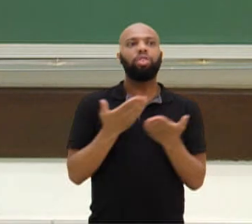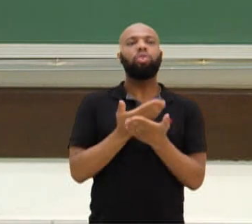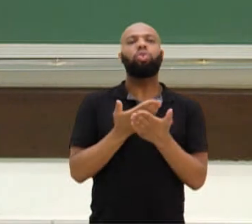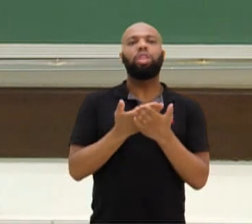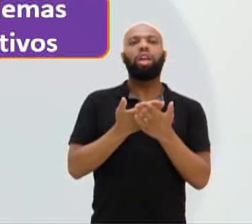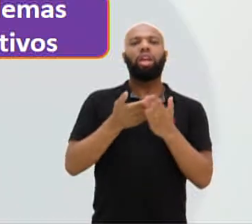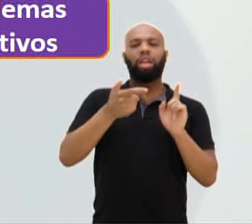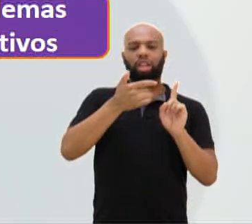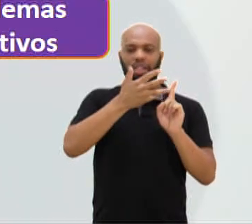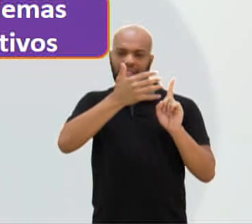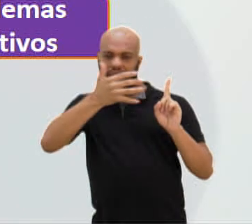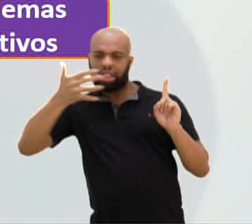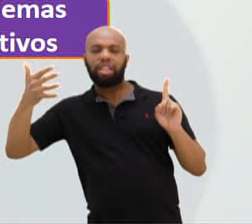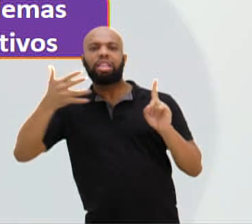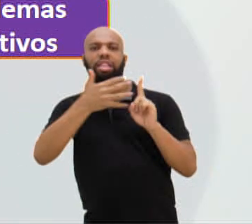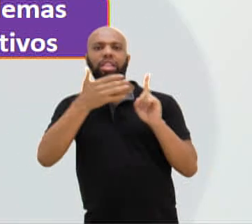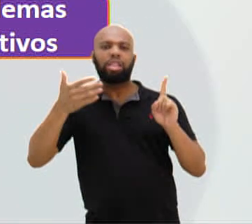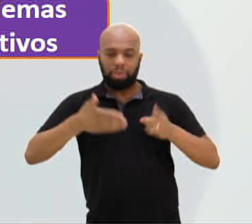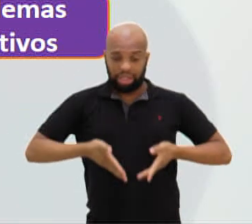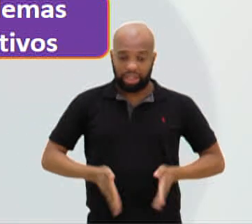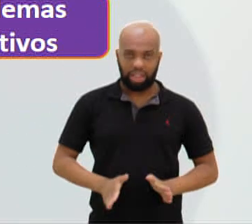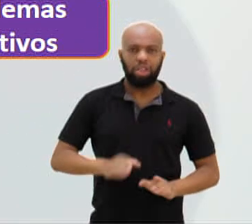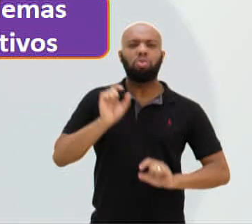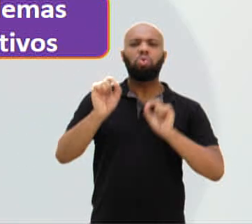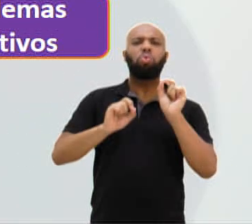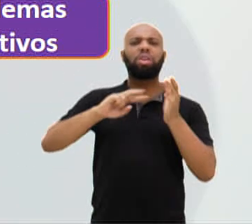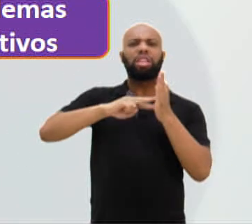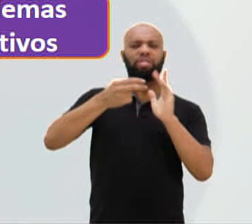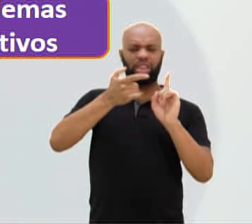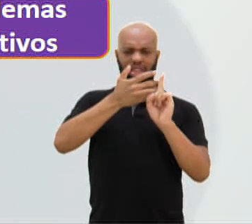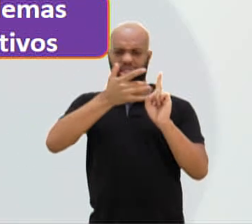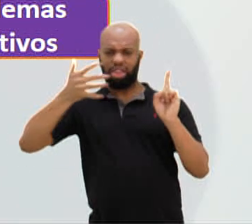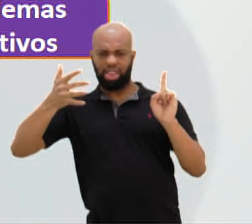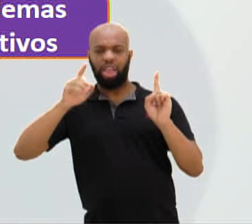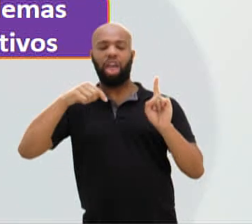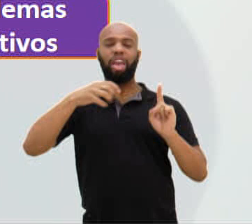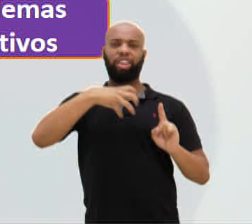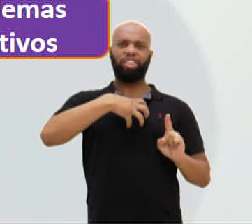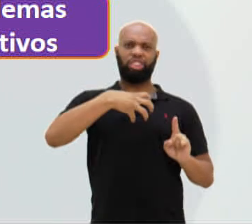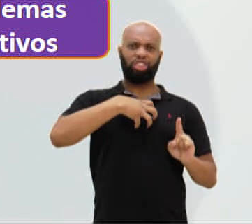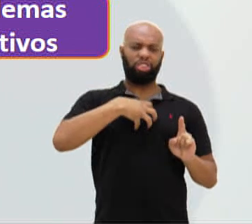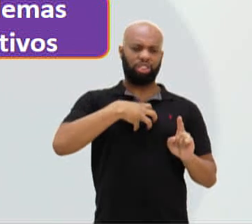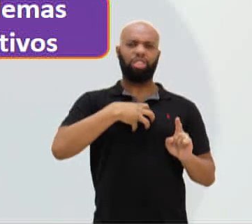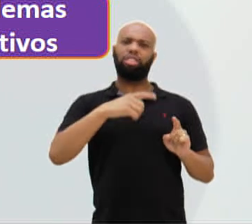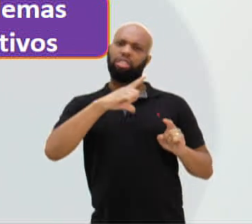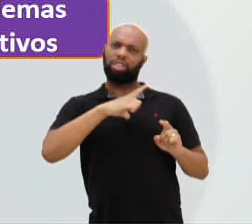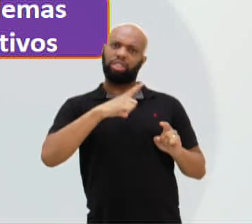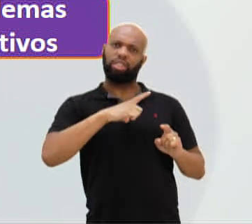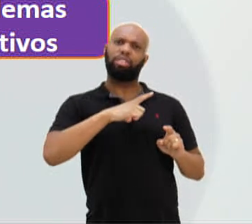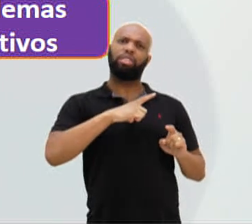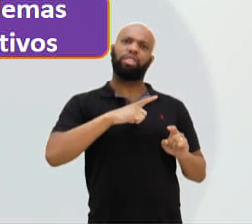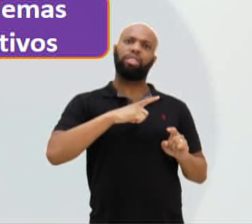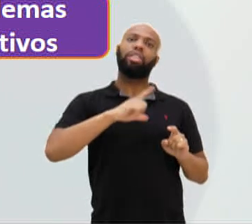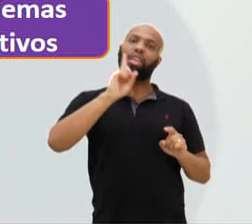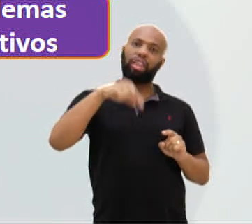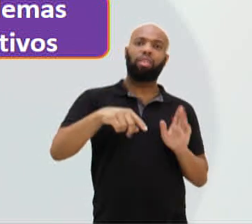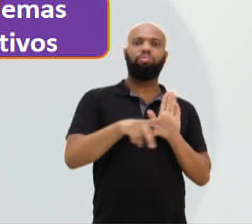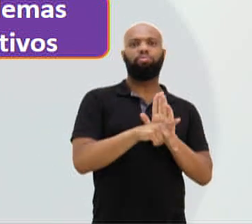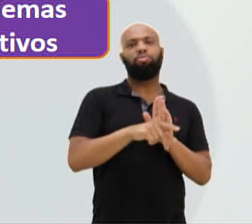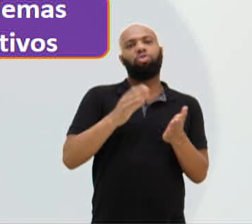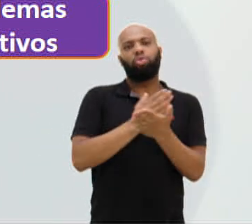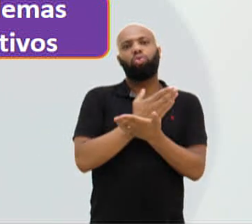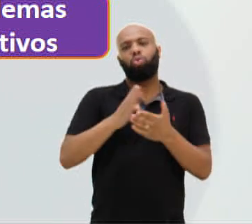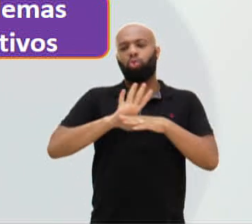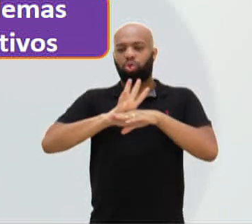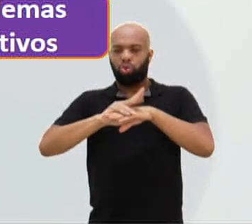congênita. O que é uma síndrome para começar? Síndrome é um conjunto de sintomas que definem determinada patologia. Tá?